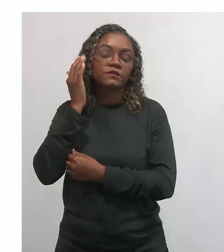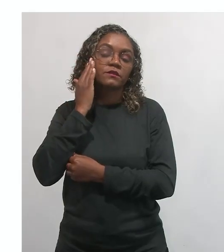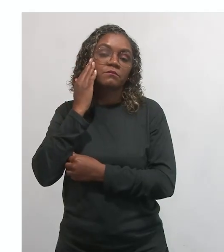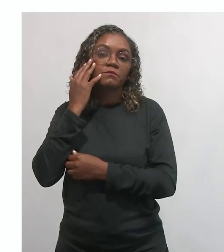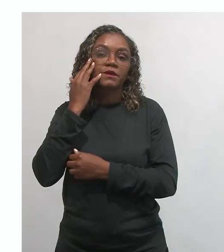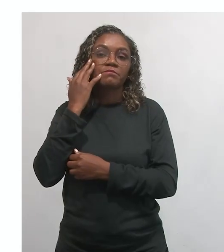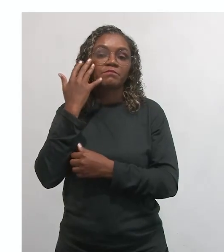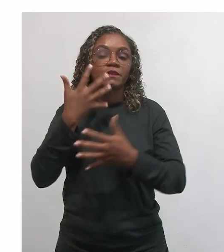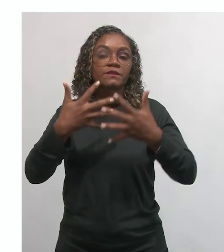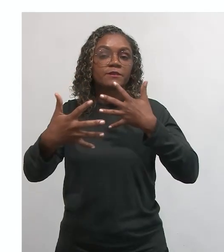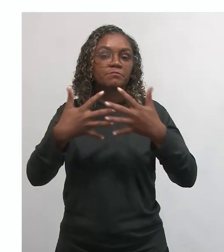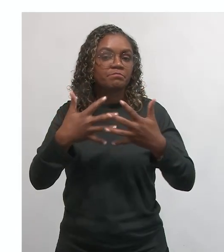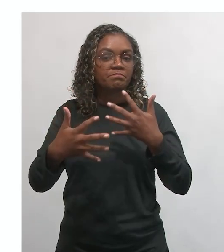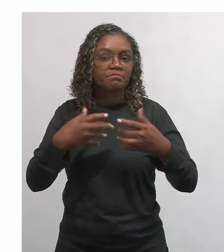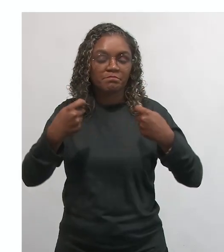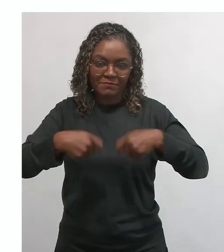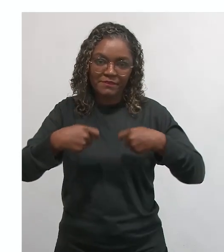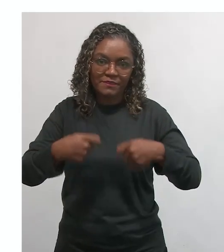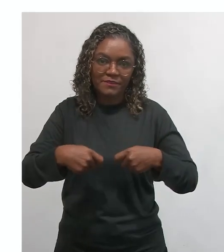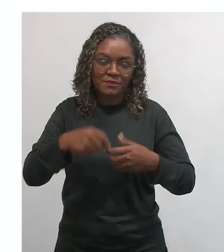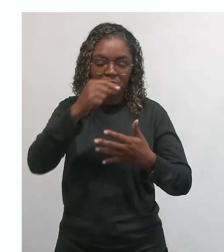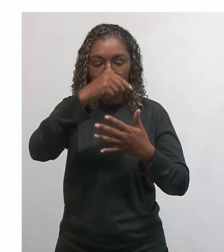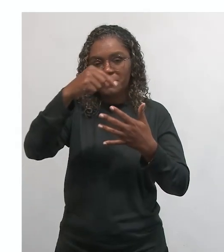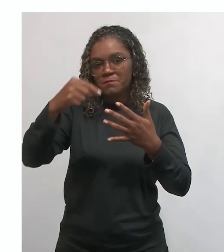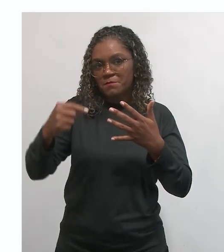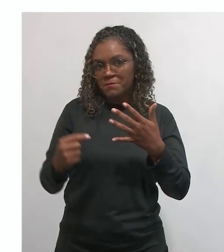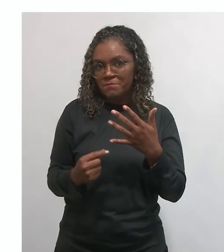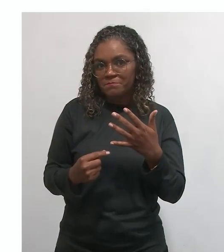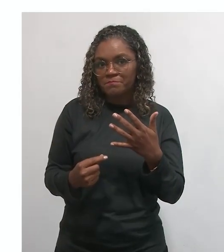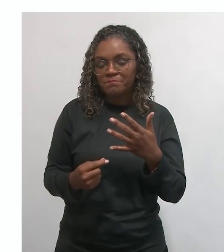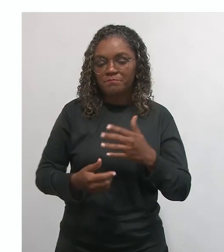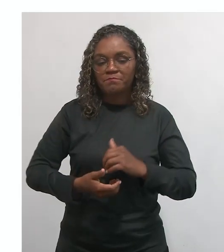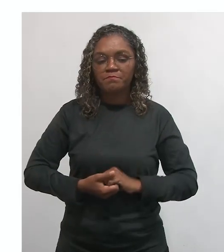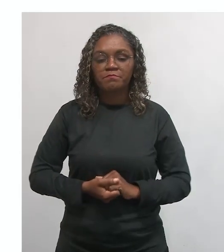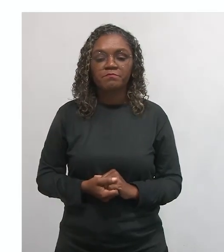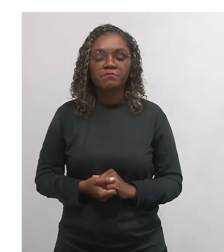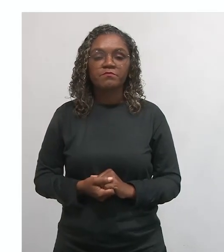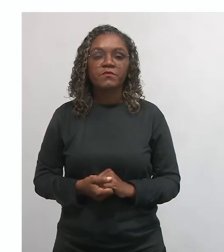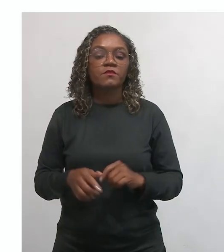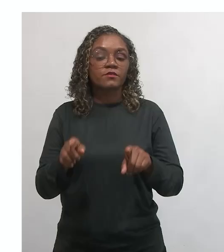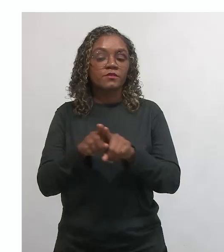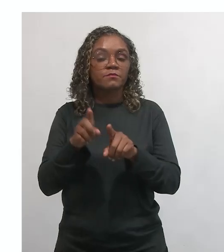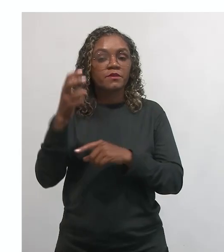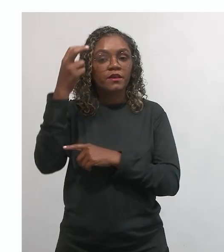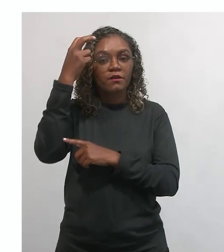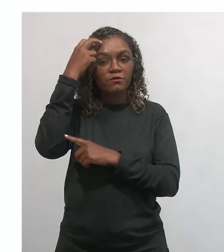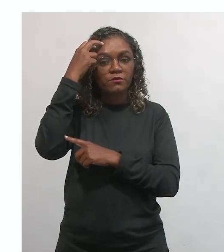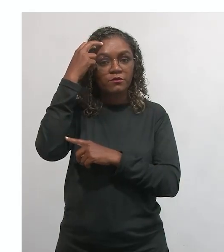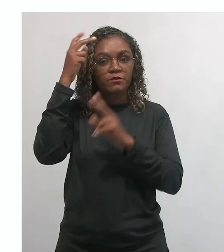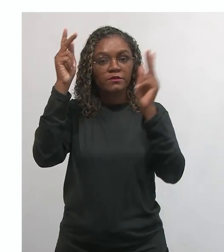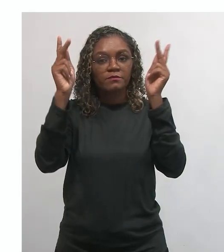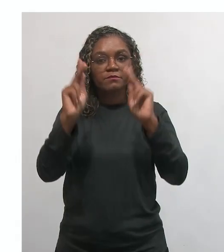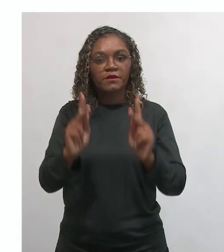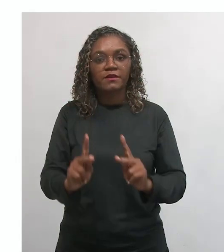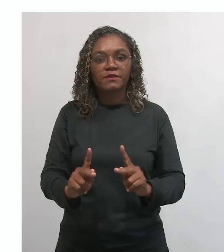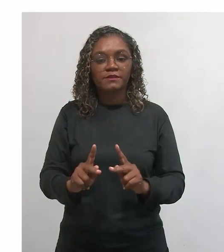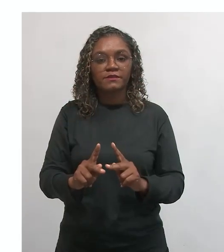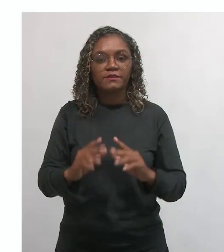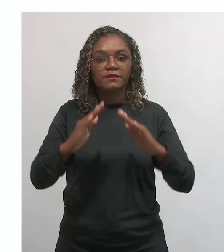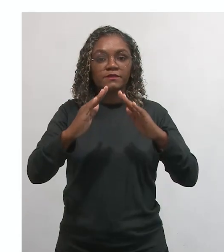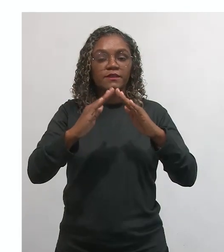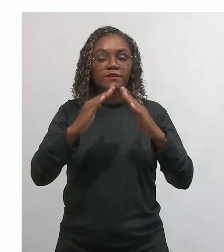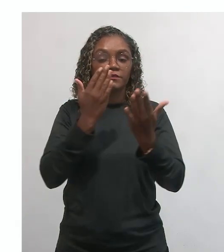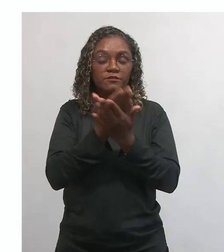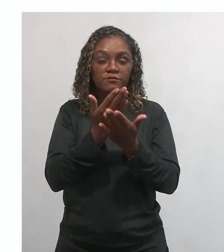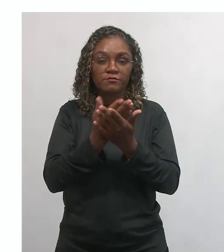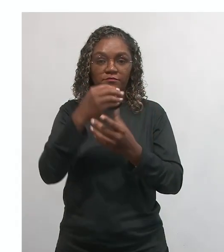conta para a comunidade. E, além de tudo, ele precisa estabelecer a cultura